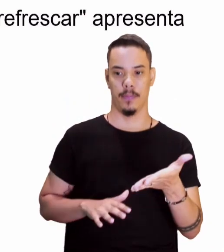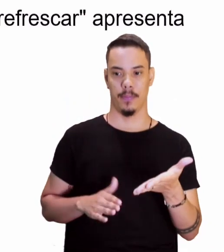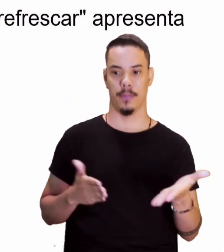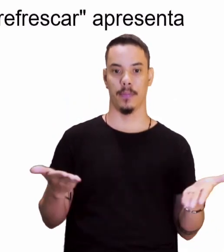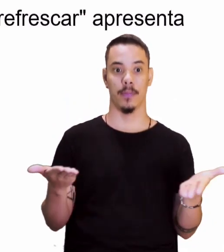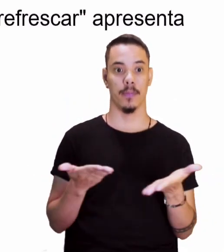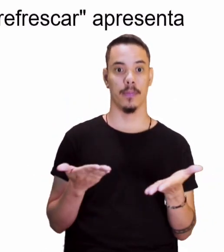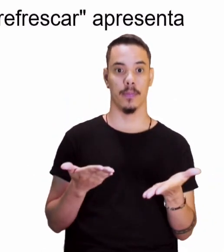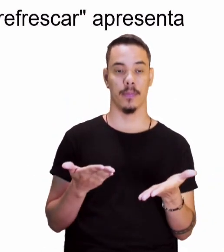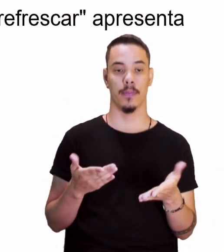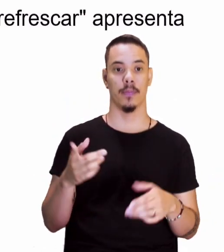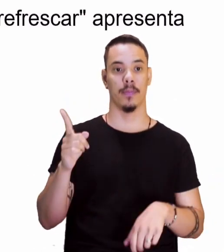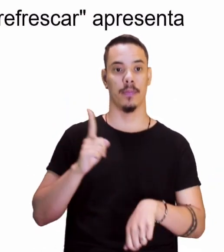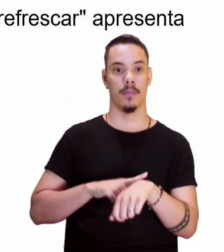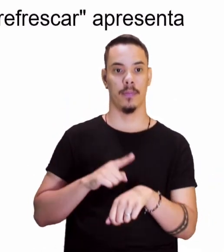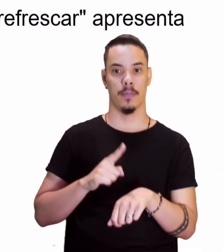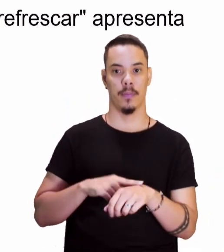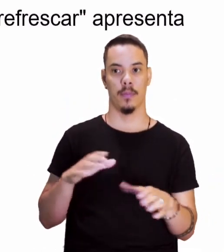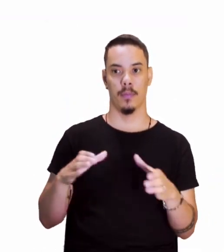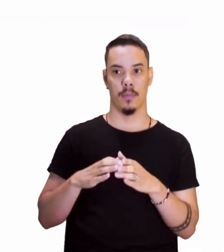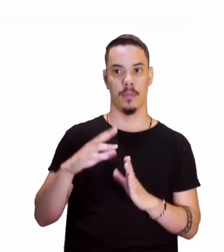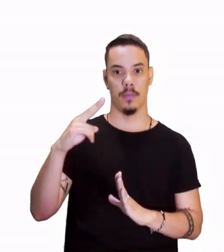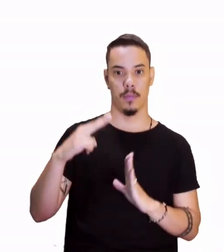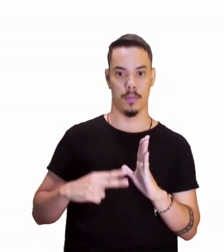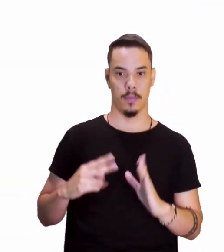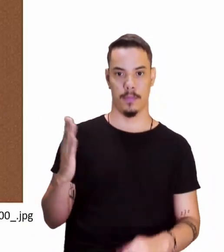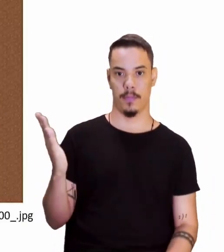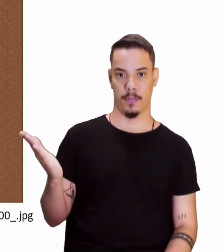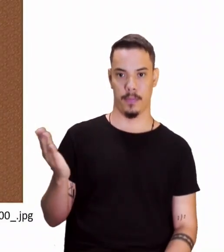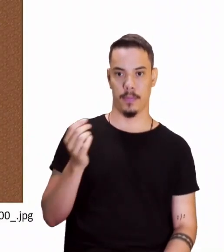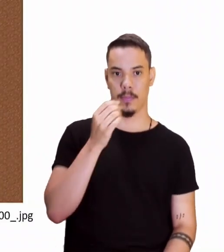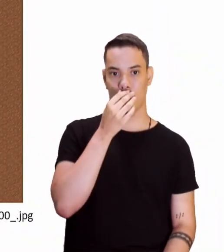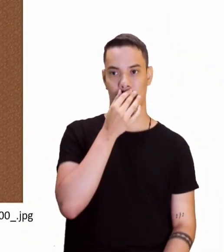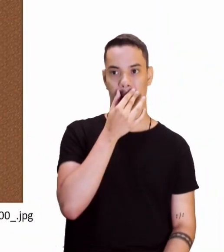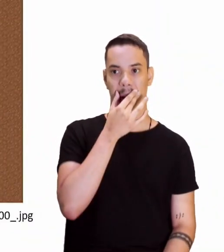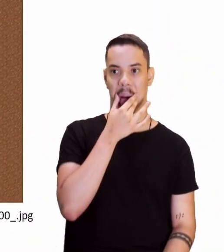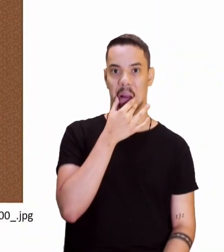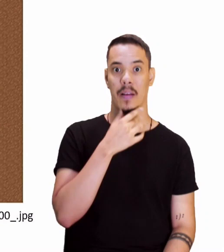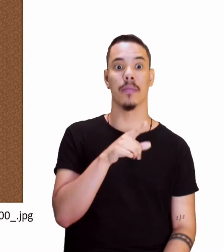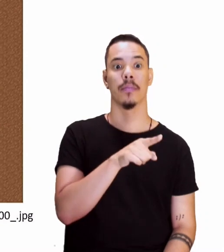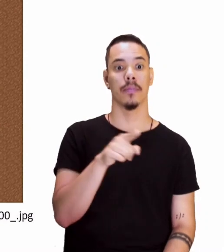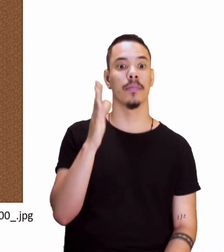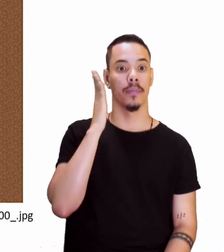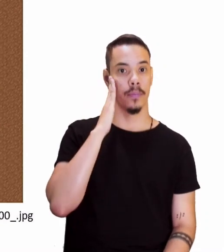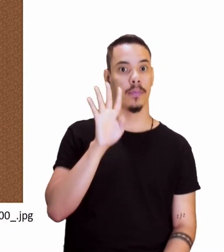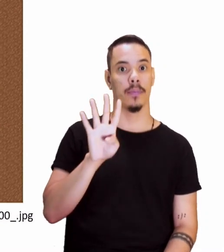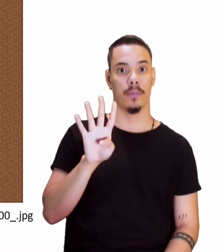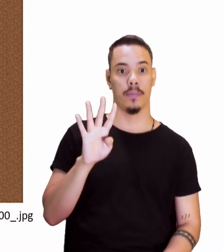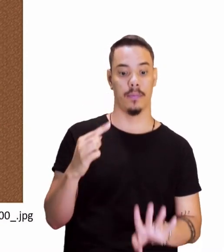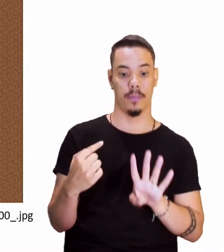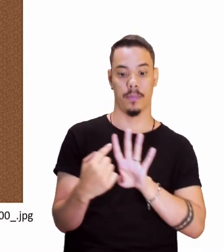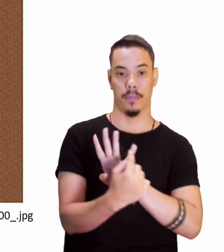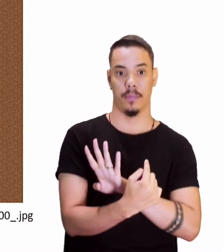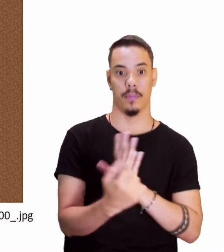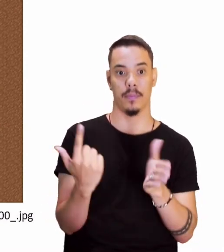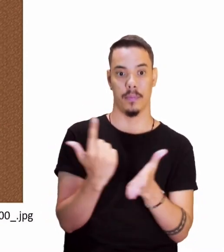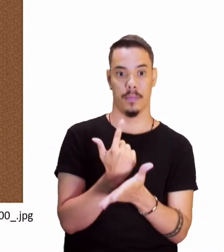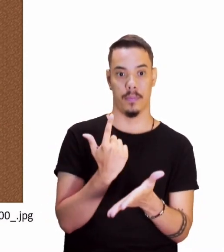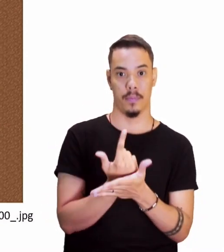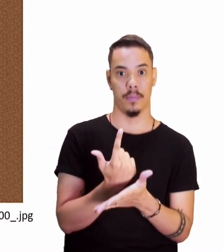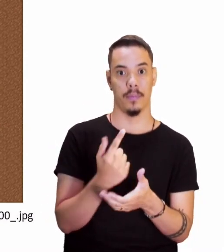a correção. Vamos lá para o nosso clube de leitura, né? Com 4 obras, na unidade